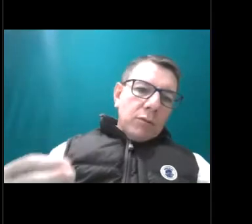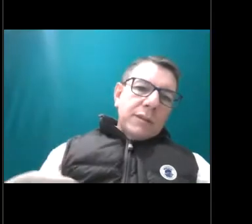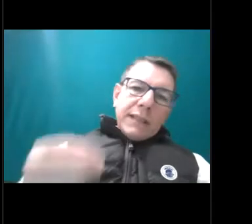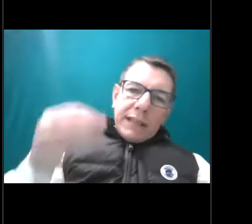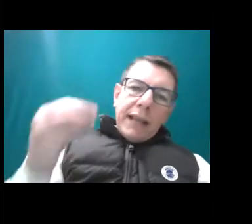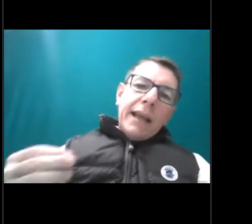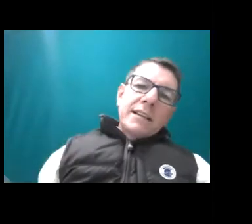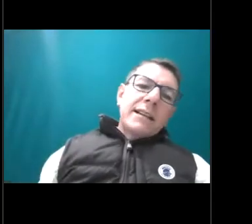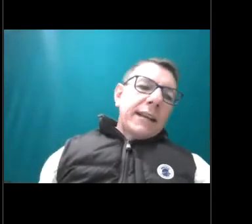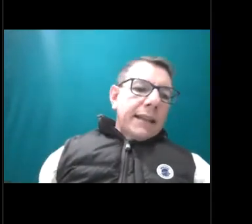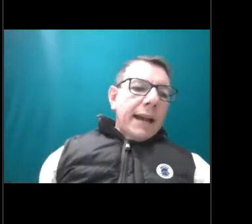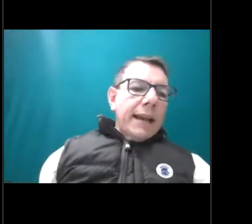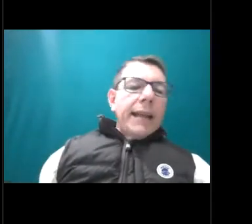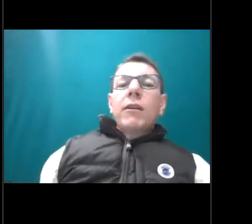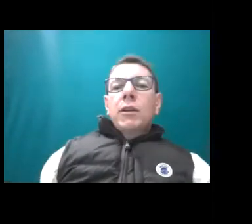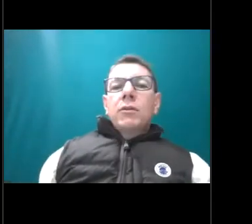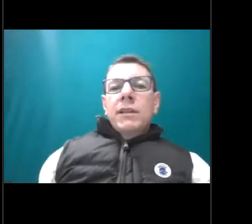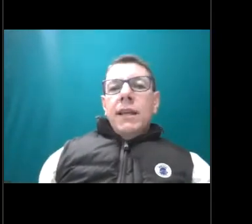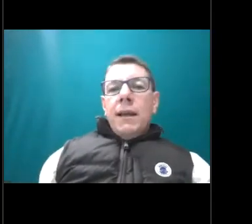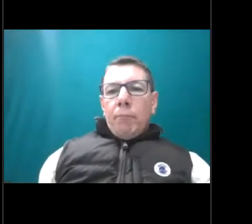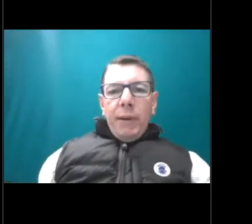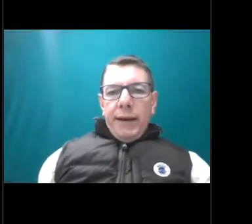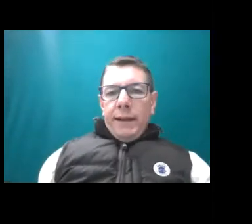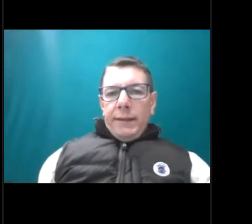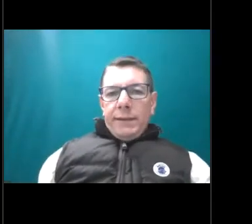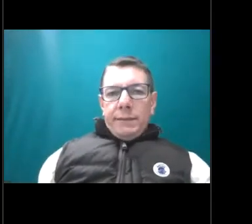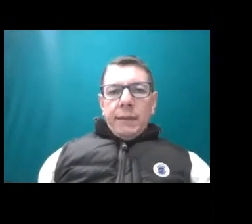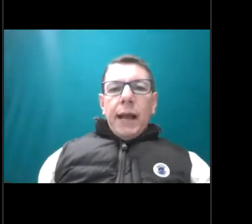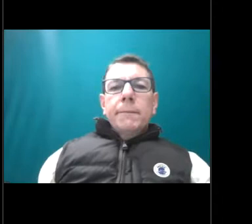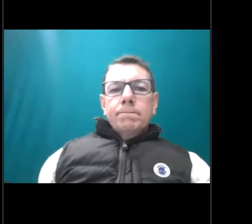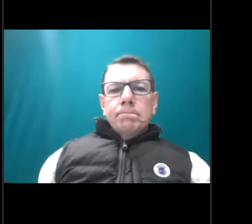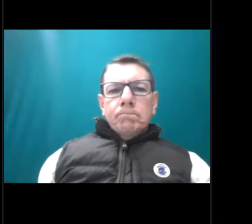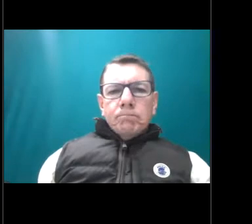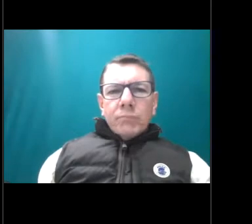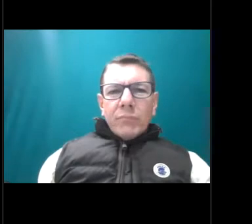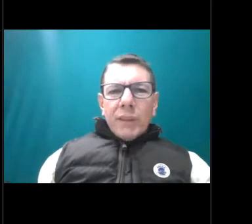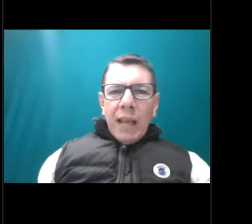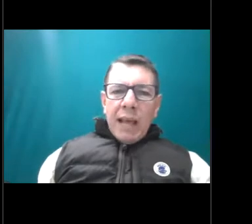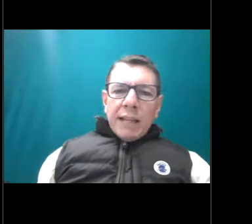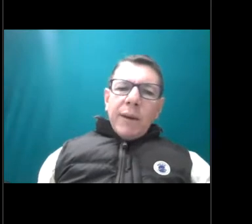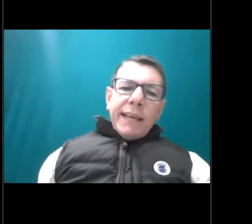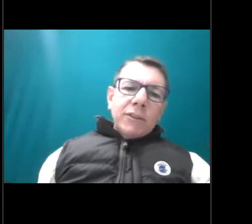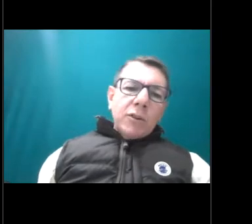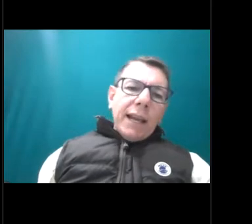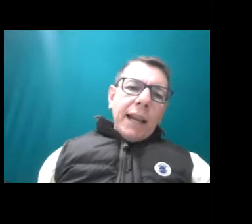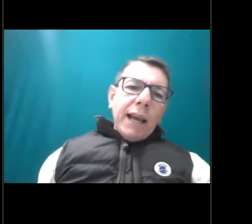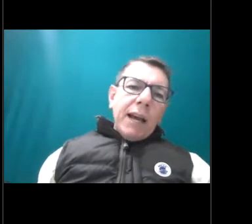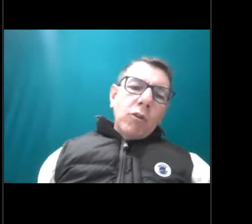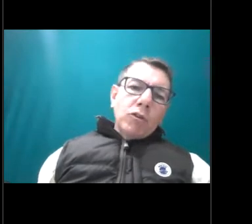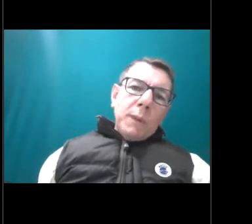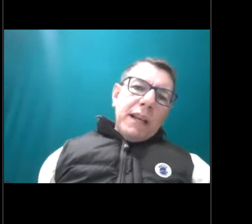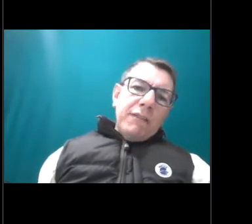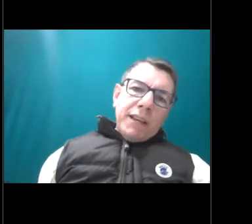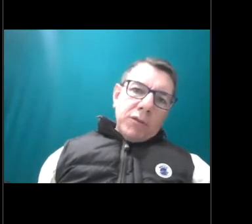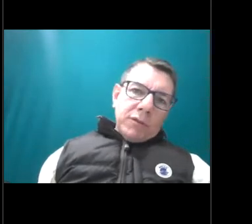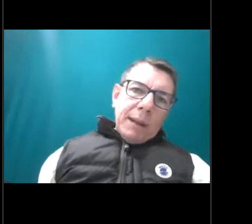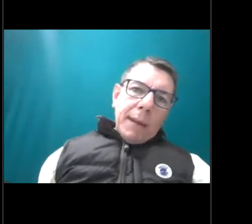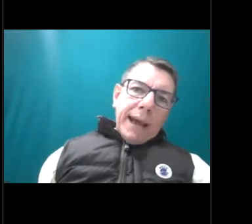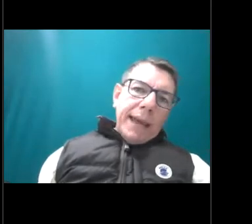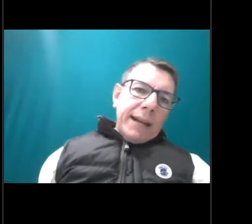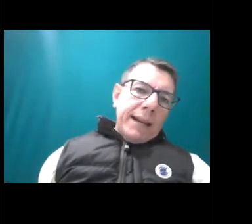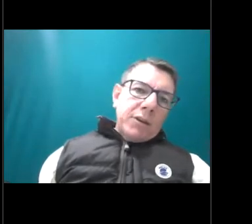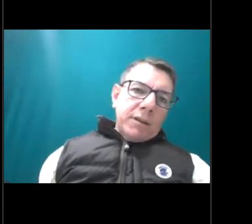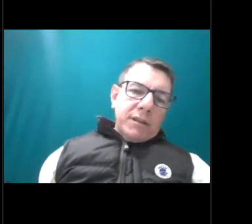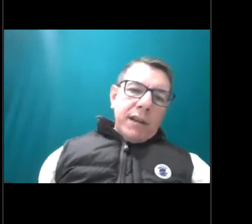das contas, né, a gente está querendo reduzir perdas, tá? Então, aqui é só elencando alguns benefícios